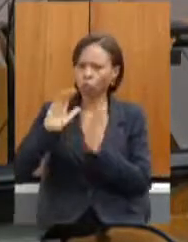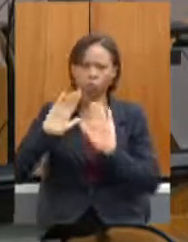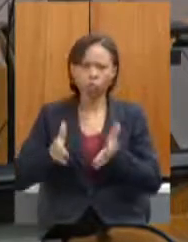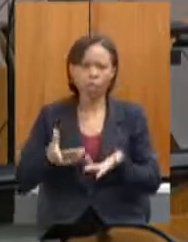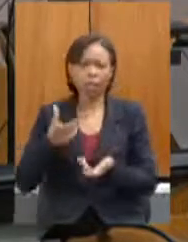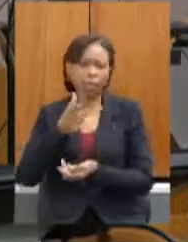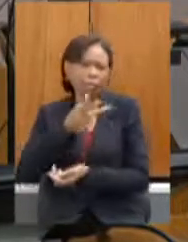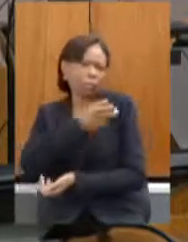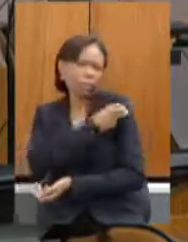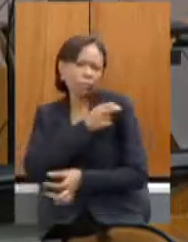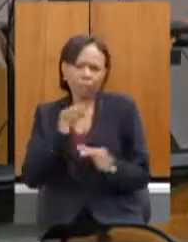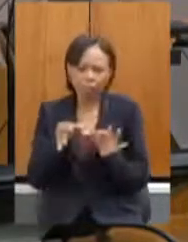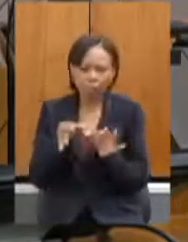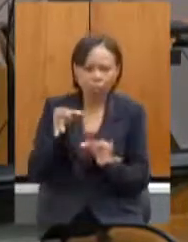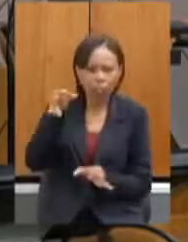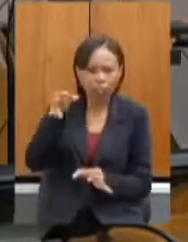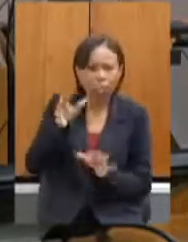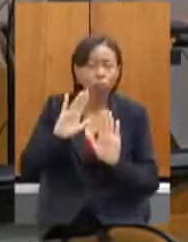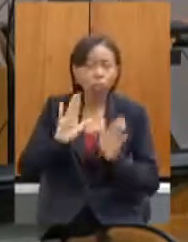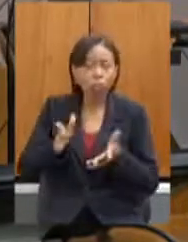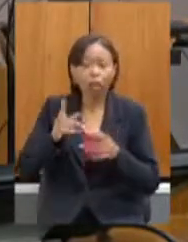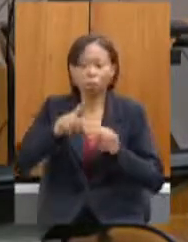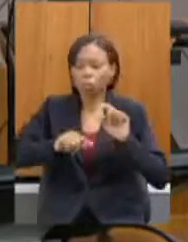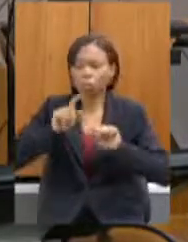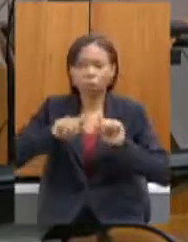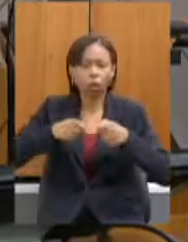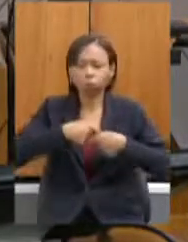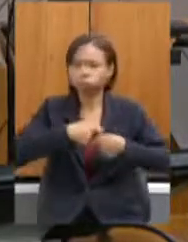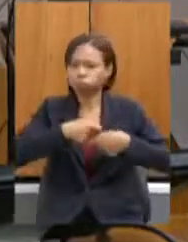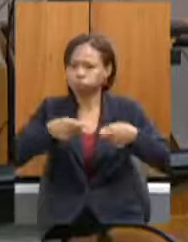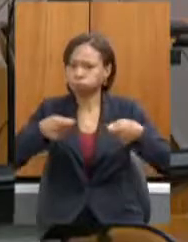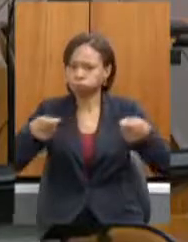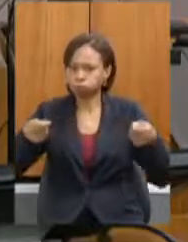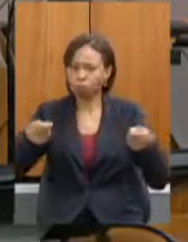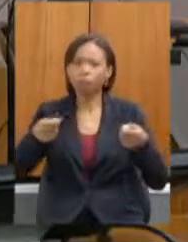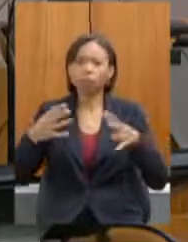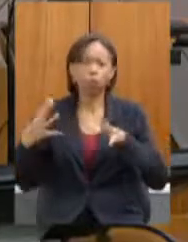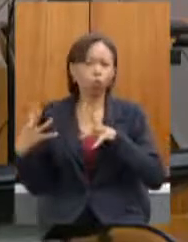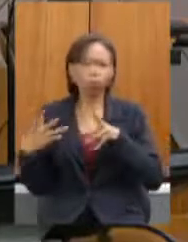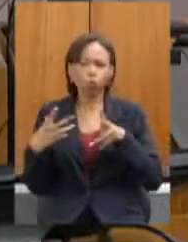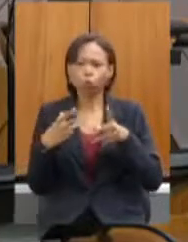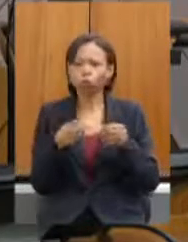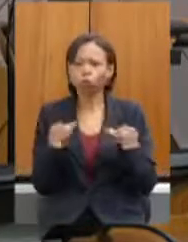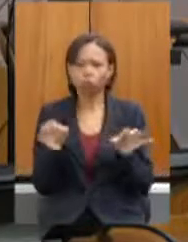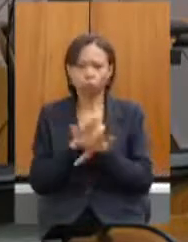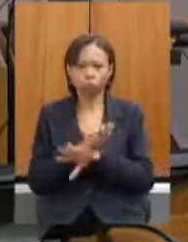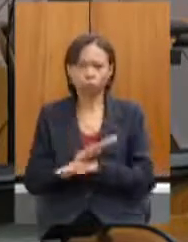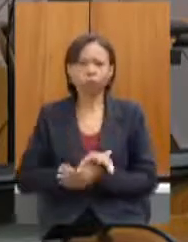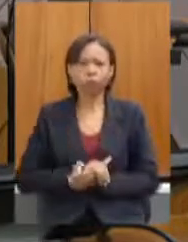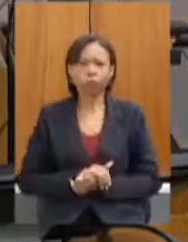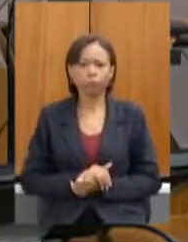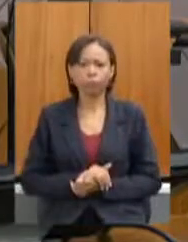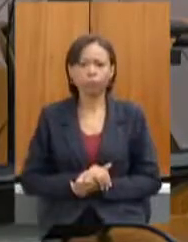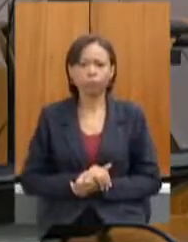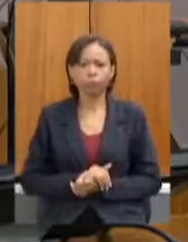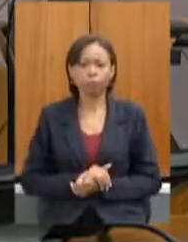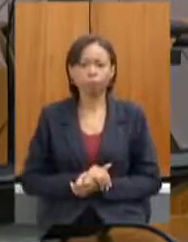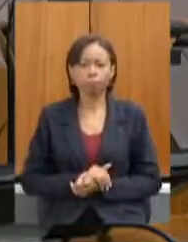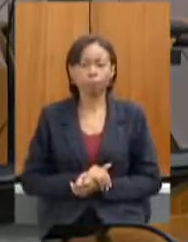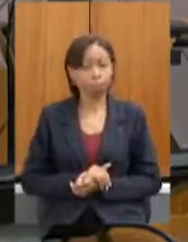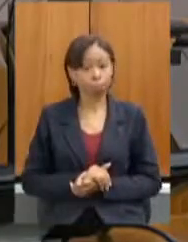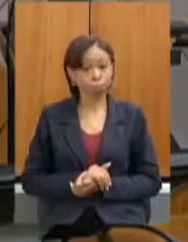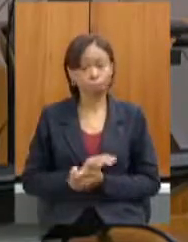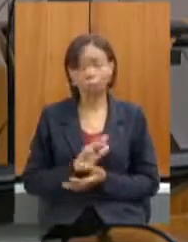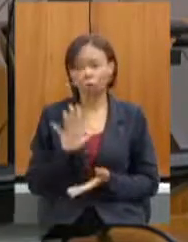e outros equipamentos já distribuídos e Inclusive a rede de frio sem por sento montada pode passar é